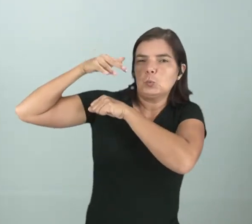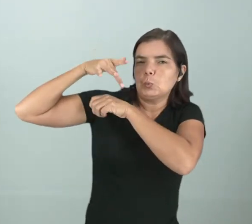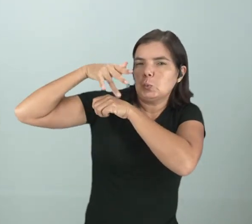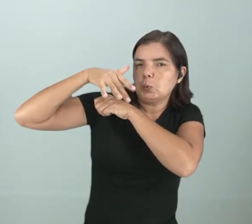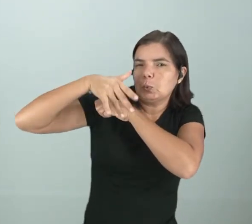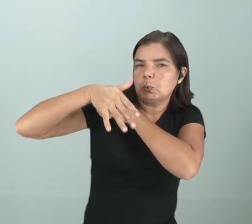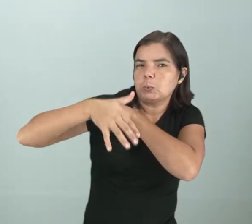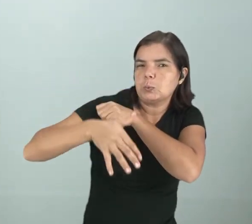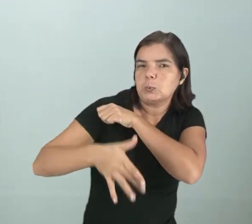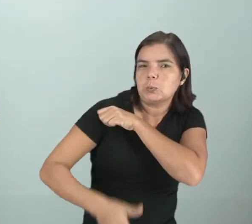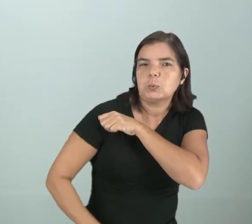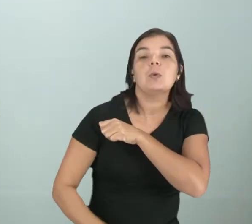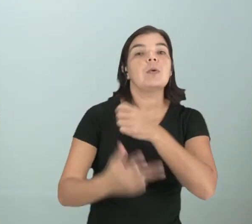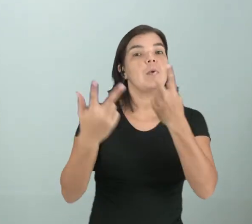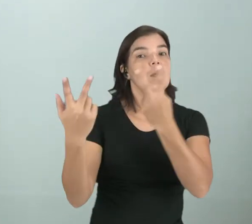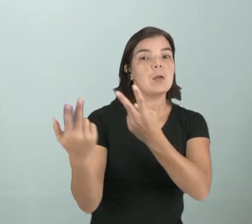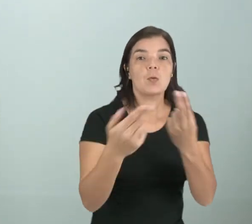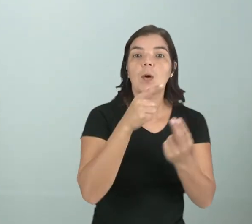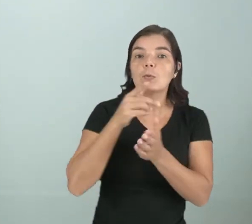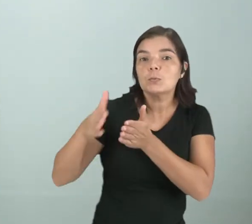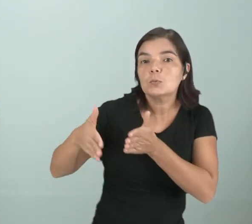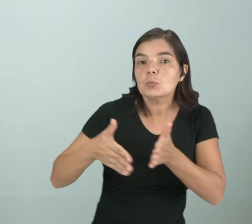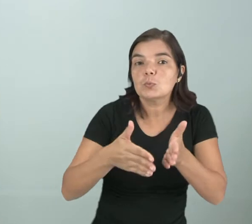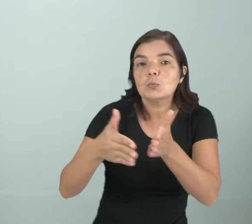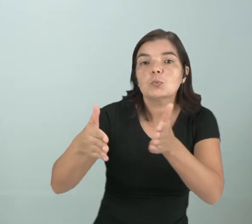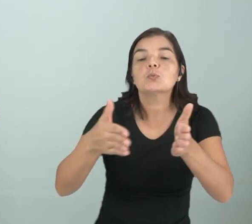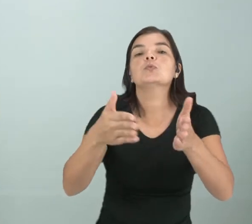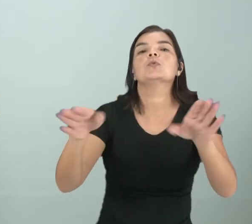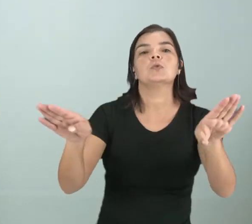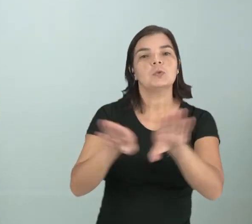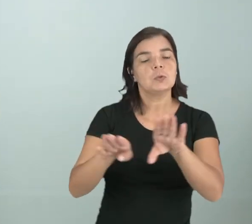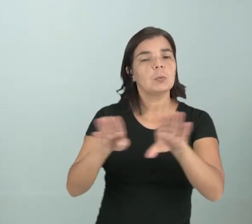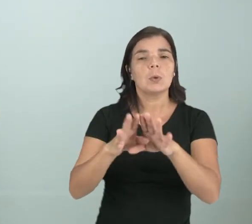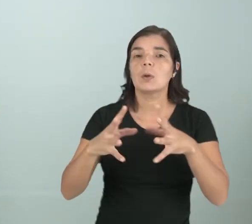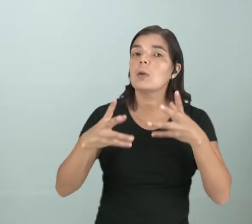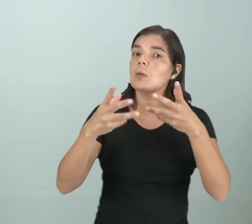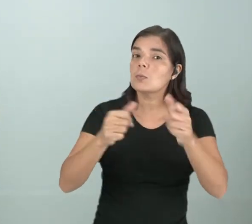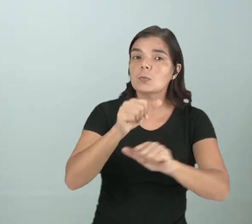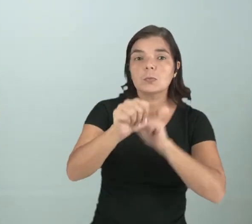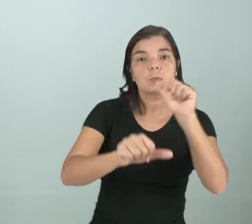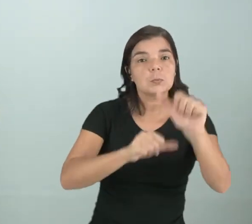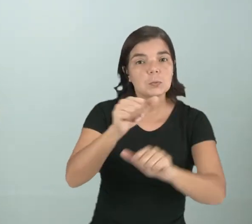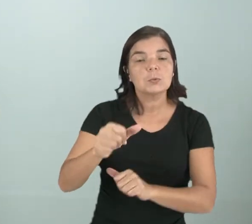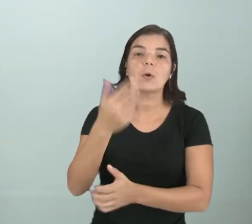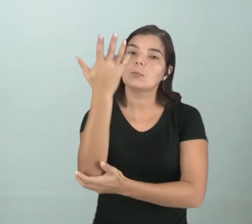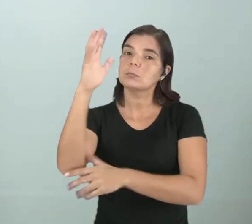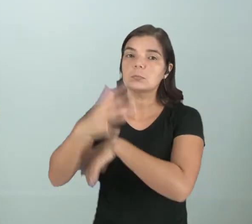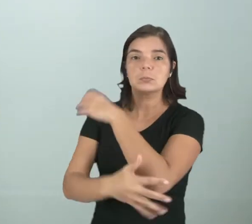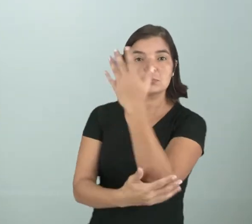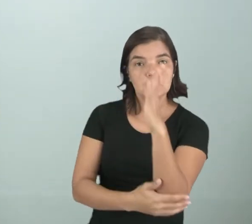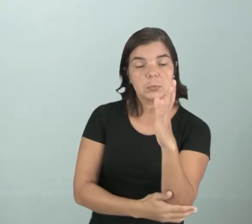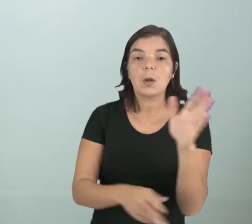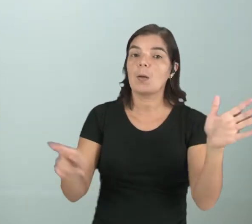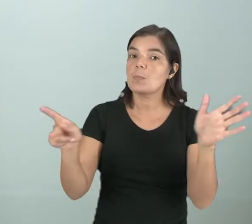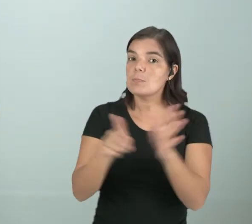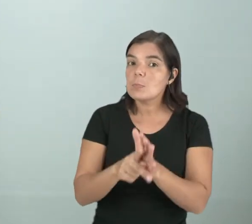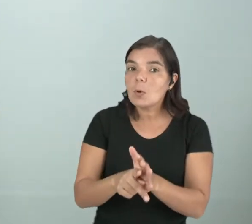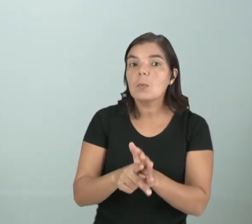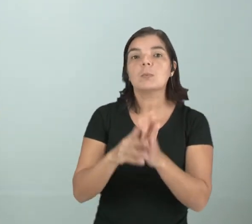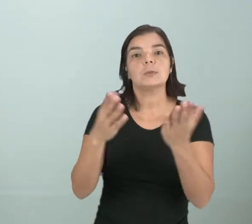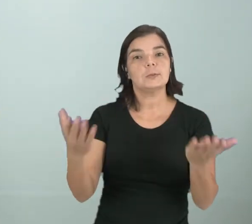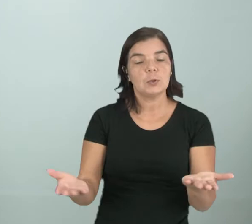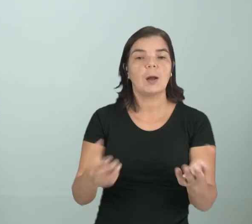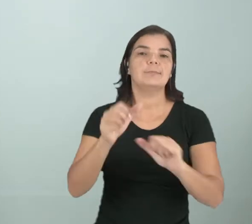encher. Assim, também os rios, os lagos, e tudo isso vai transformando a paisagem. A própria natureza